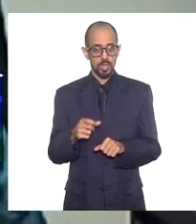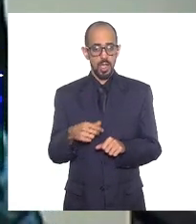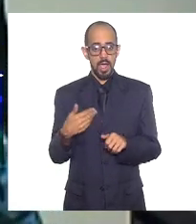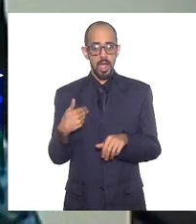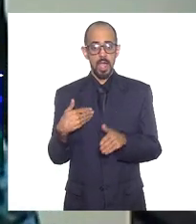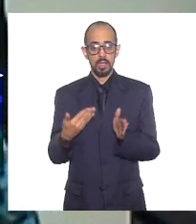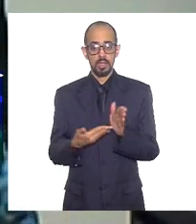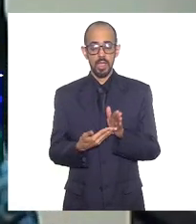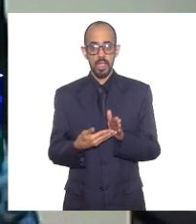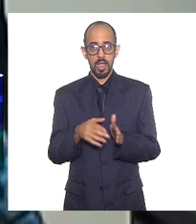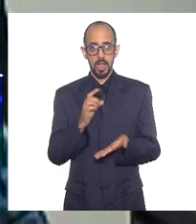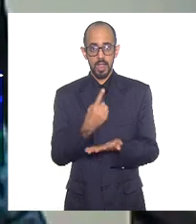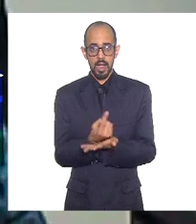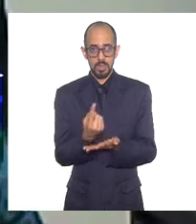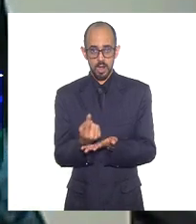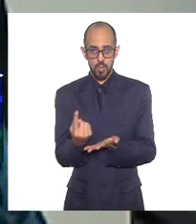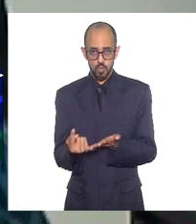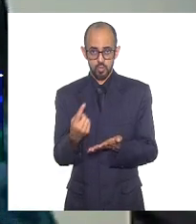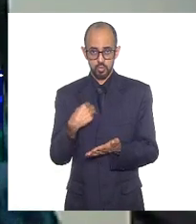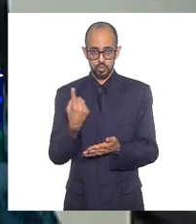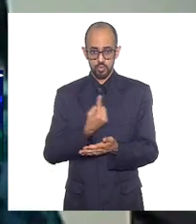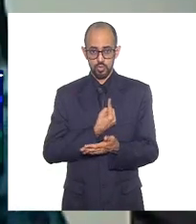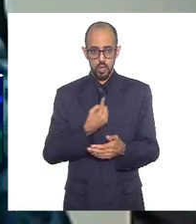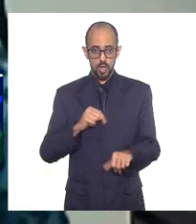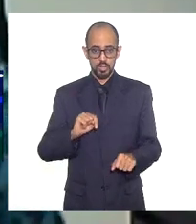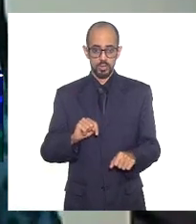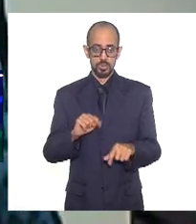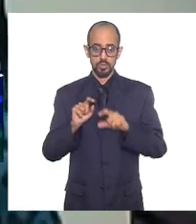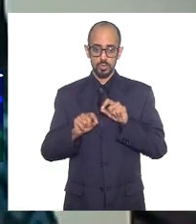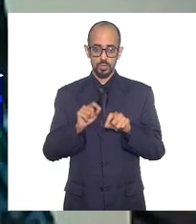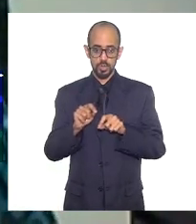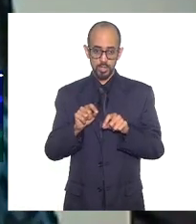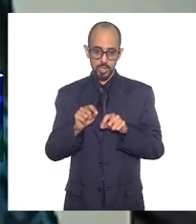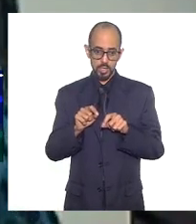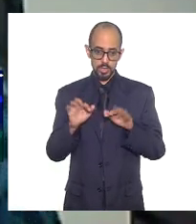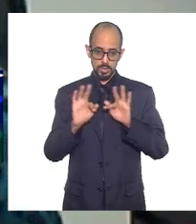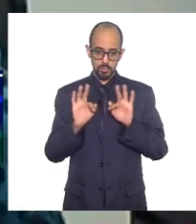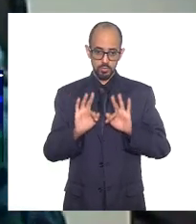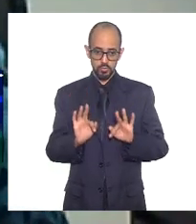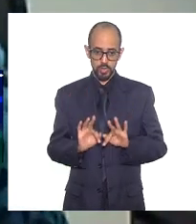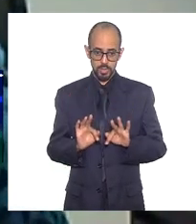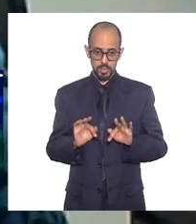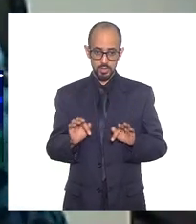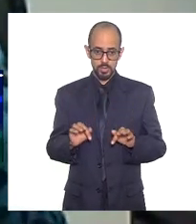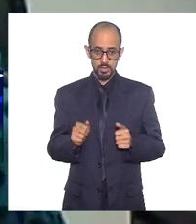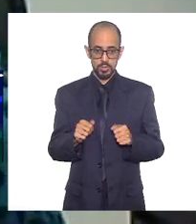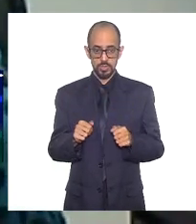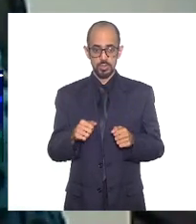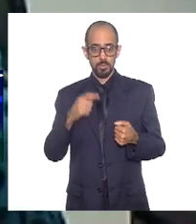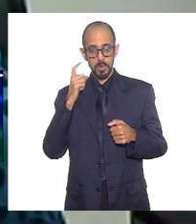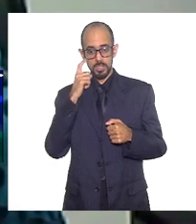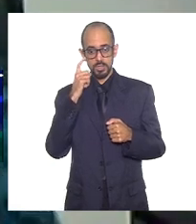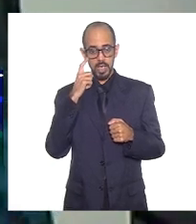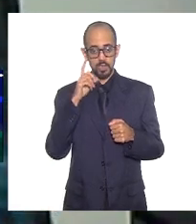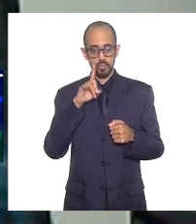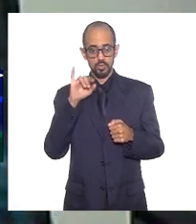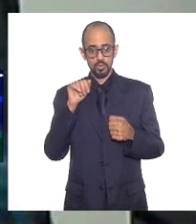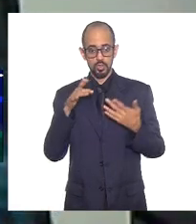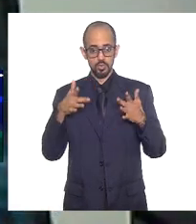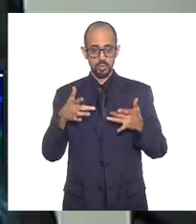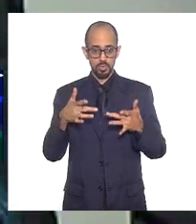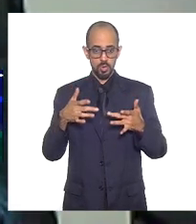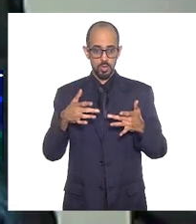de nós aqui estávamos, de alguma maneira, felizes em comemorar o Dia dos Namorados do